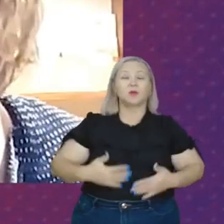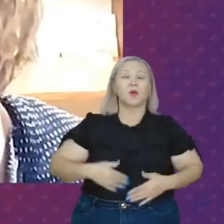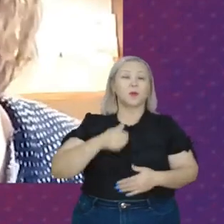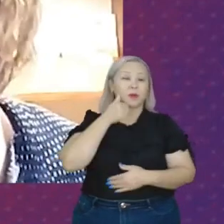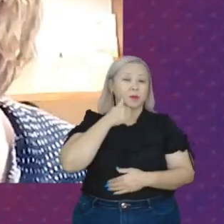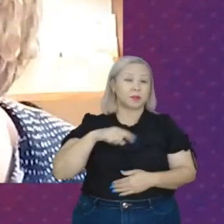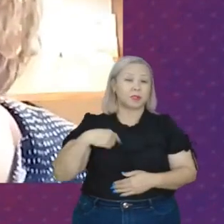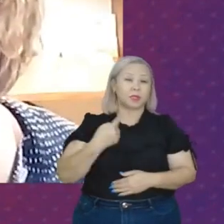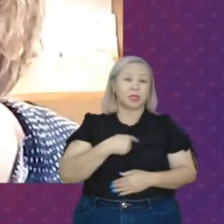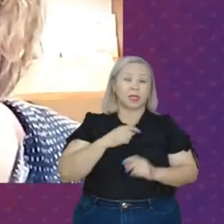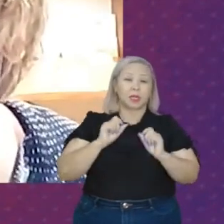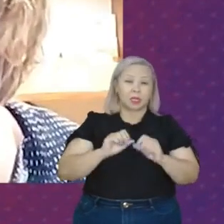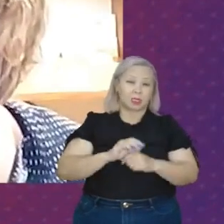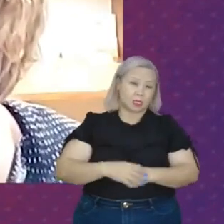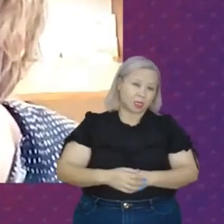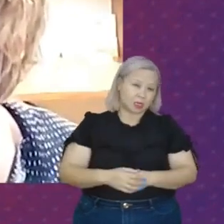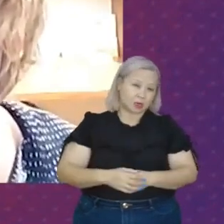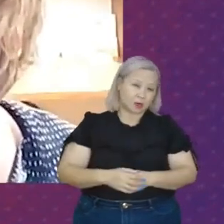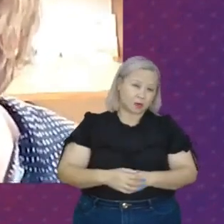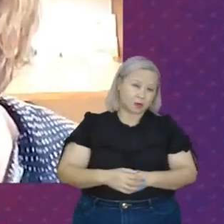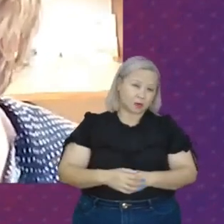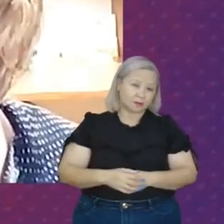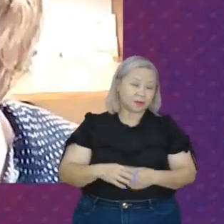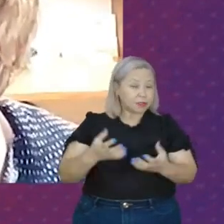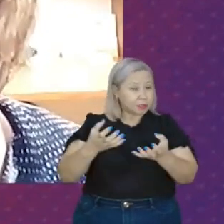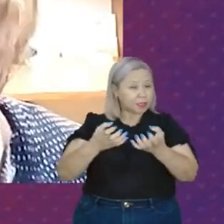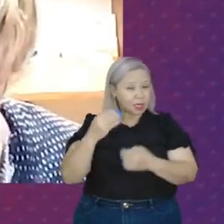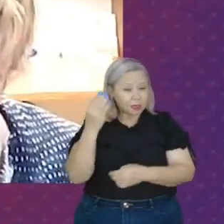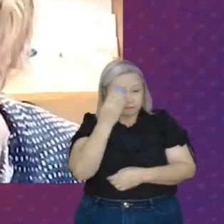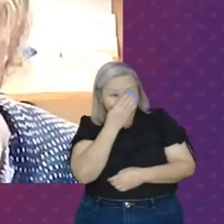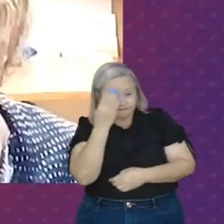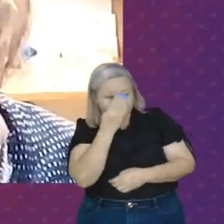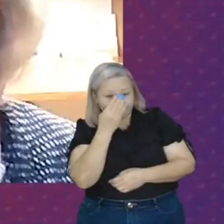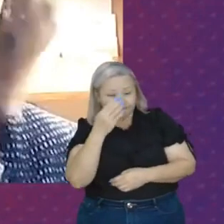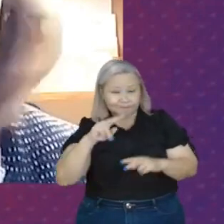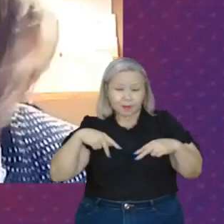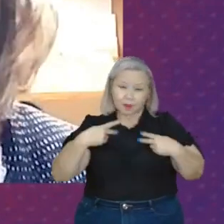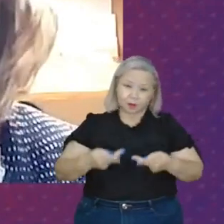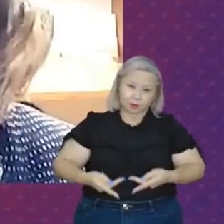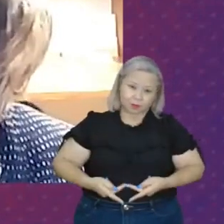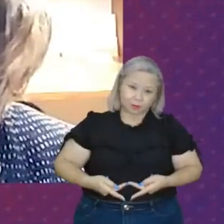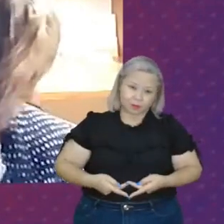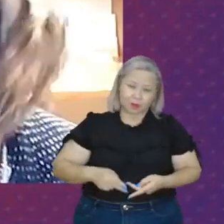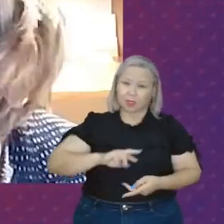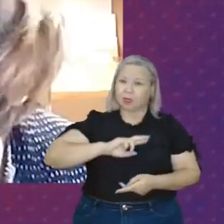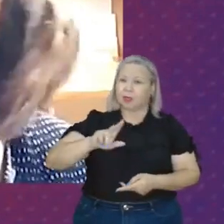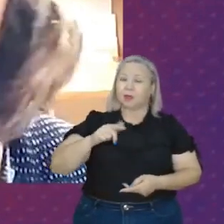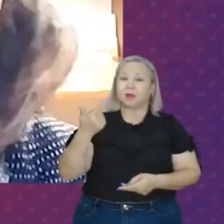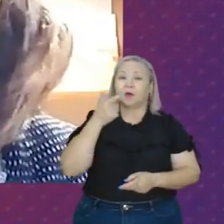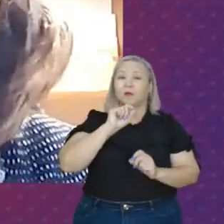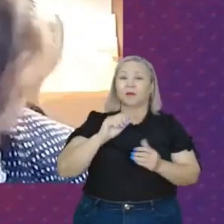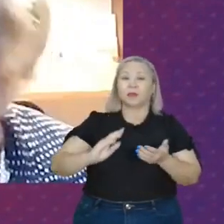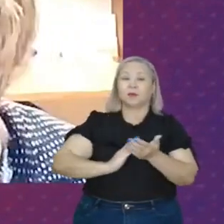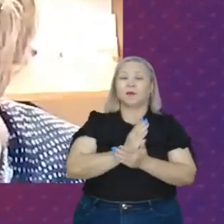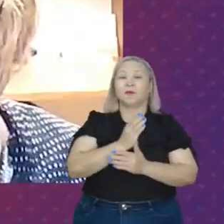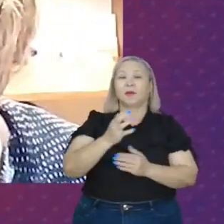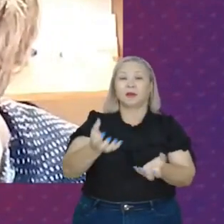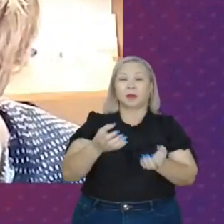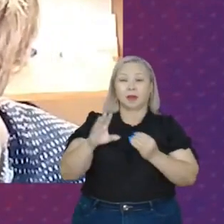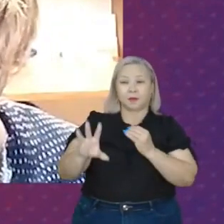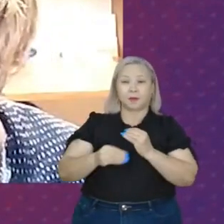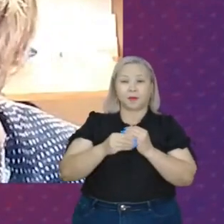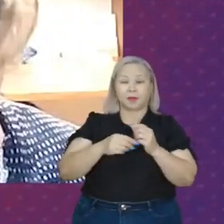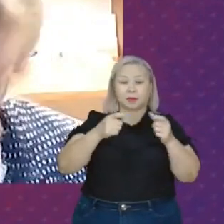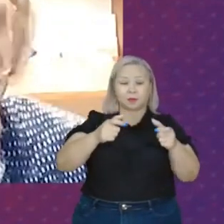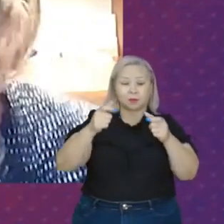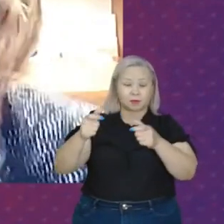nossa invisibilização enquanto seres humanos. E, vejam, não conseguiram aprovar e querem implementá-la em todos